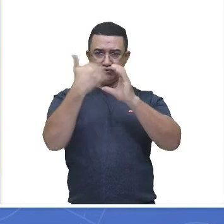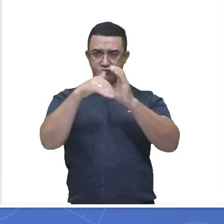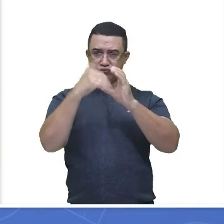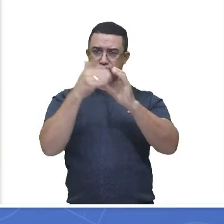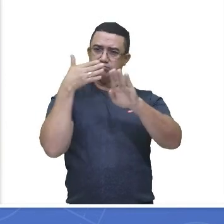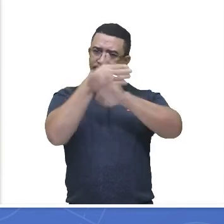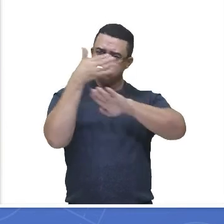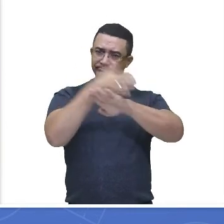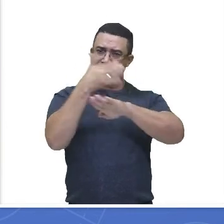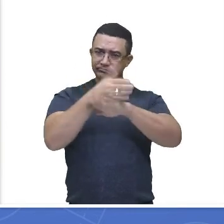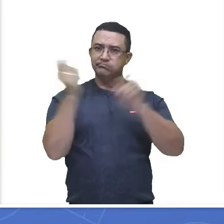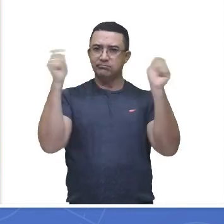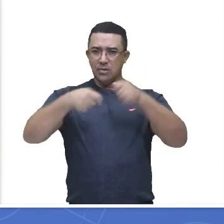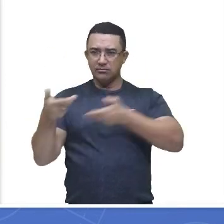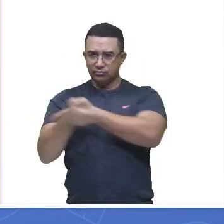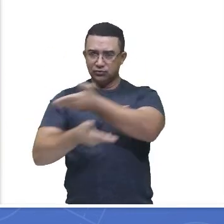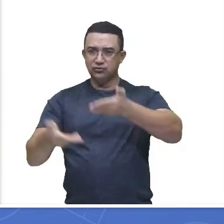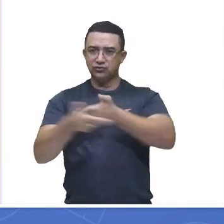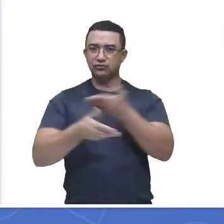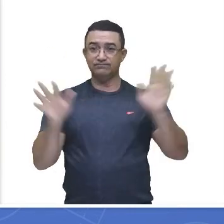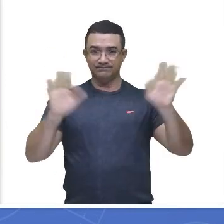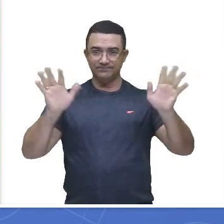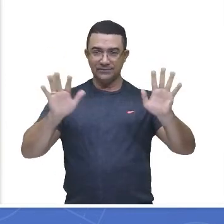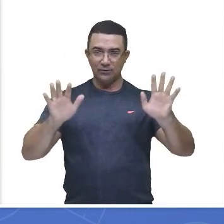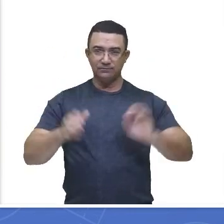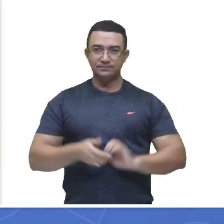depois da nossa interatividade. Hasta luego!